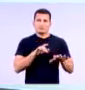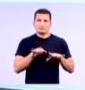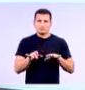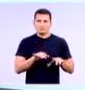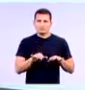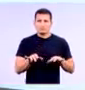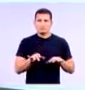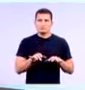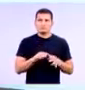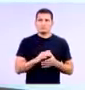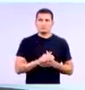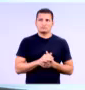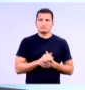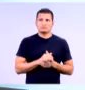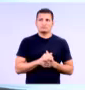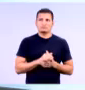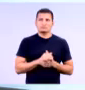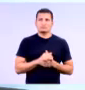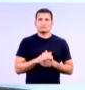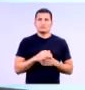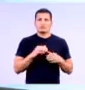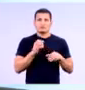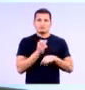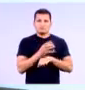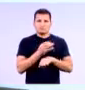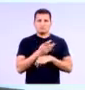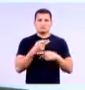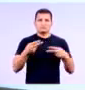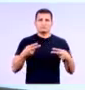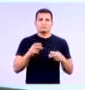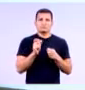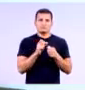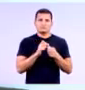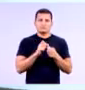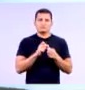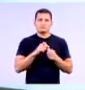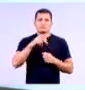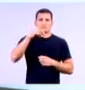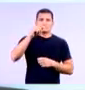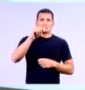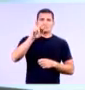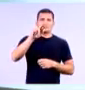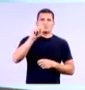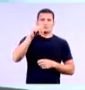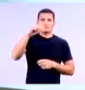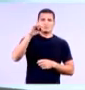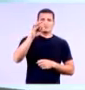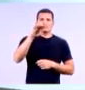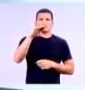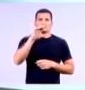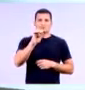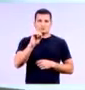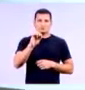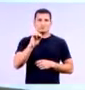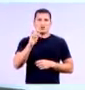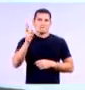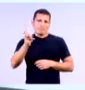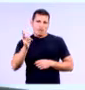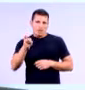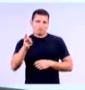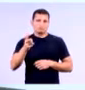programadores, né, que trabalham com orientação a objeto, fazem para passar um parâmetro que representa a mesma característica, né,